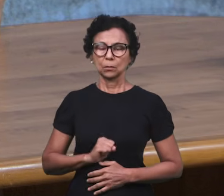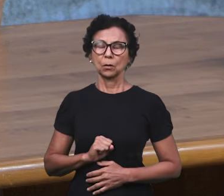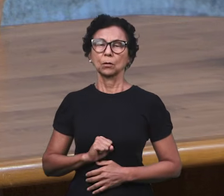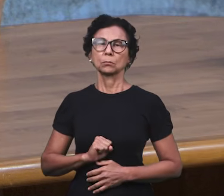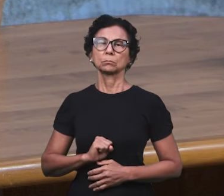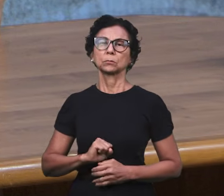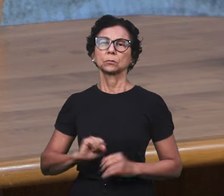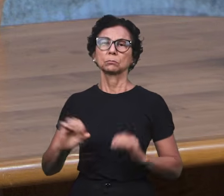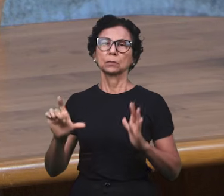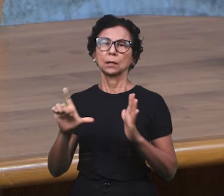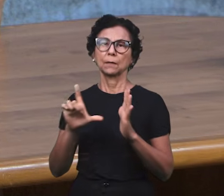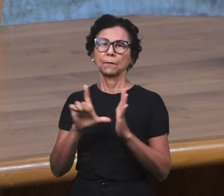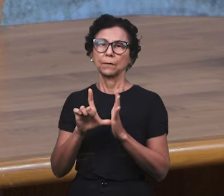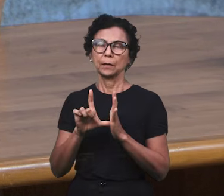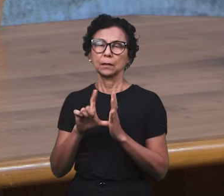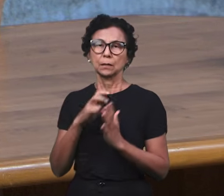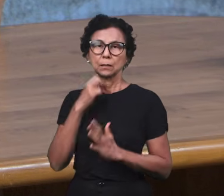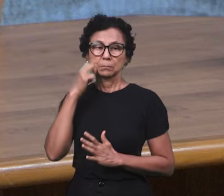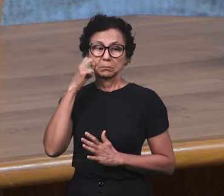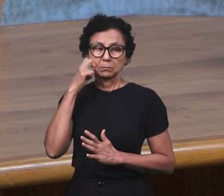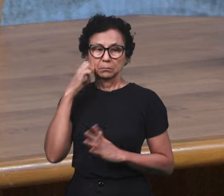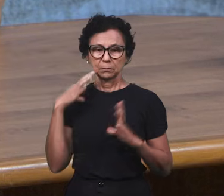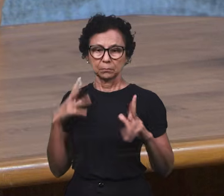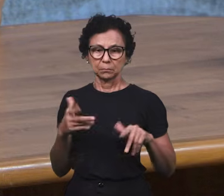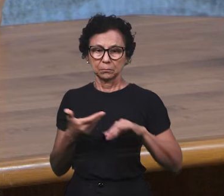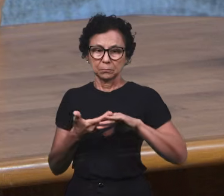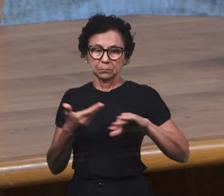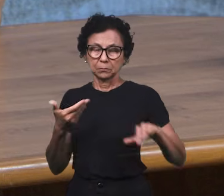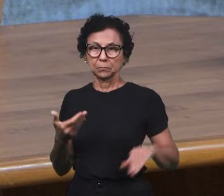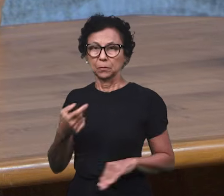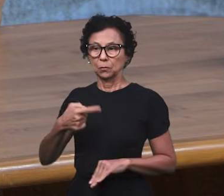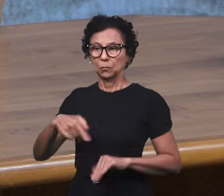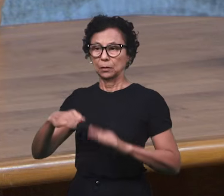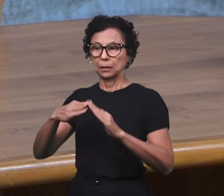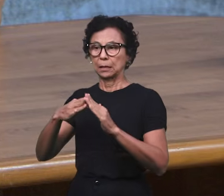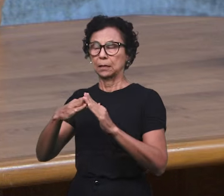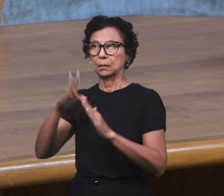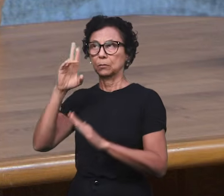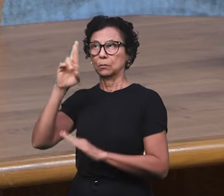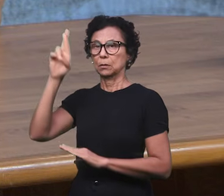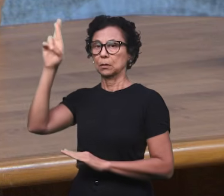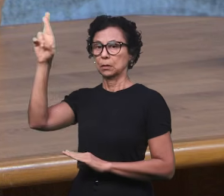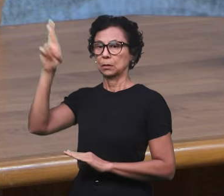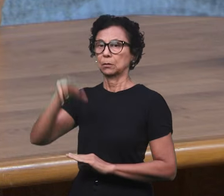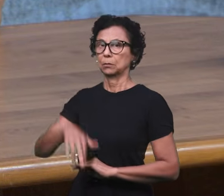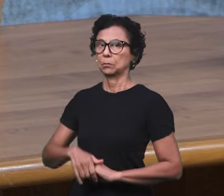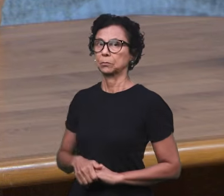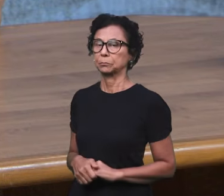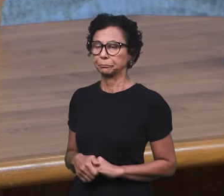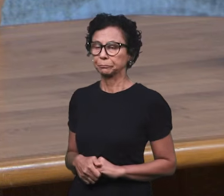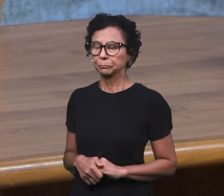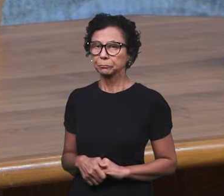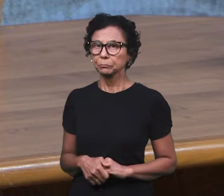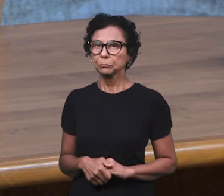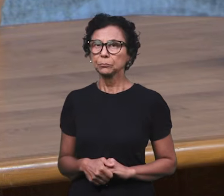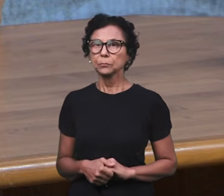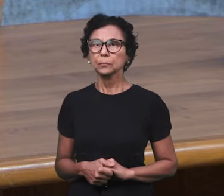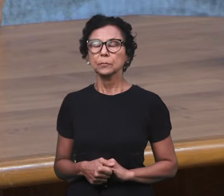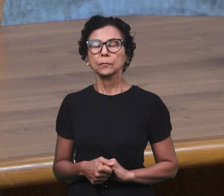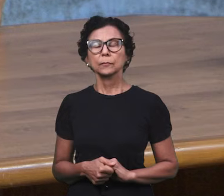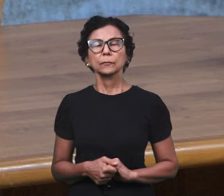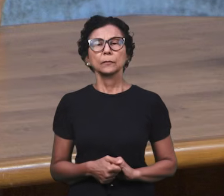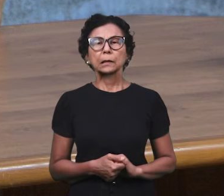trouxeram holocaustos à casa do Senhor. E puseram-se no seu lugar, segundo o seu